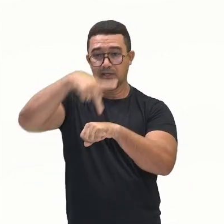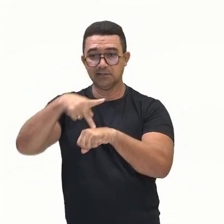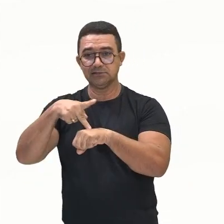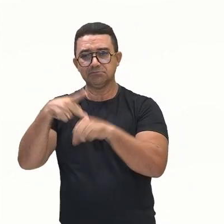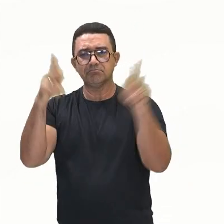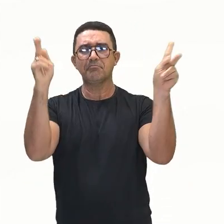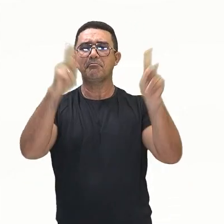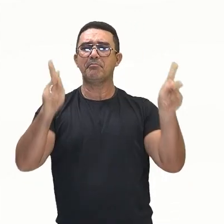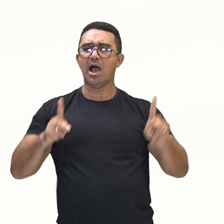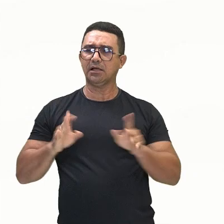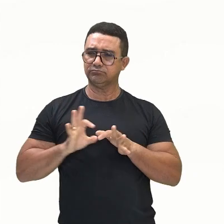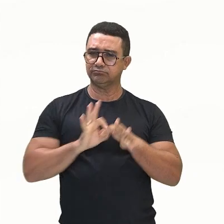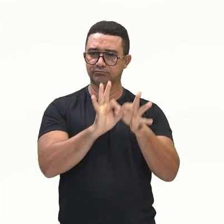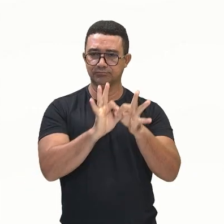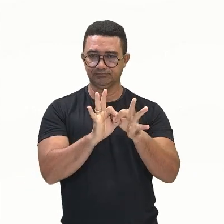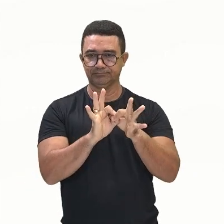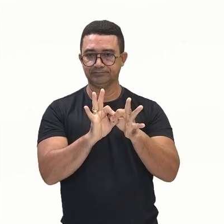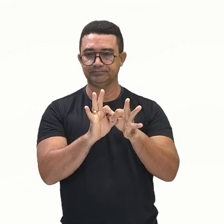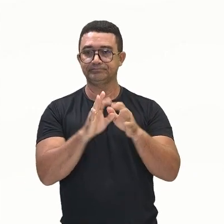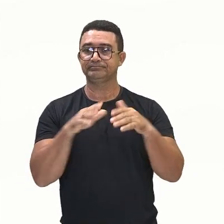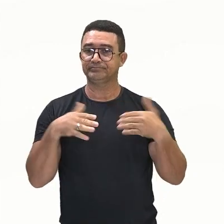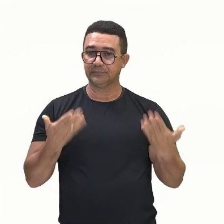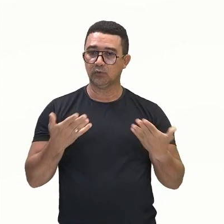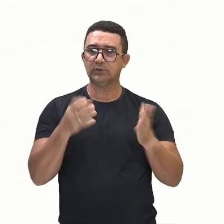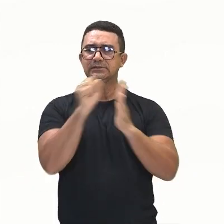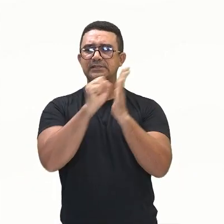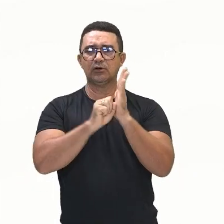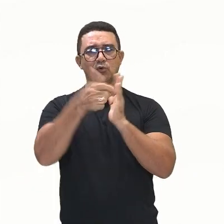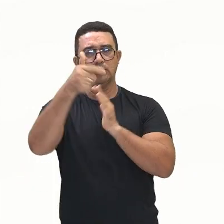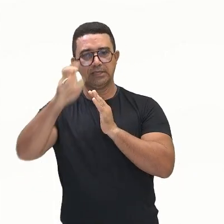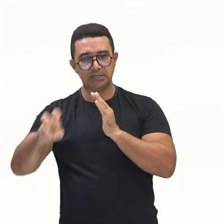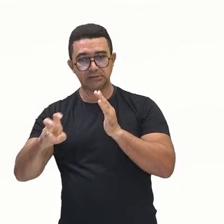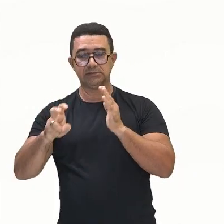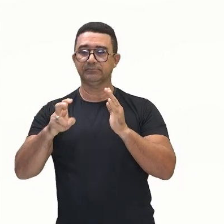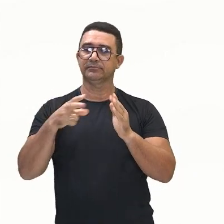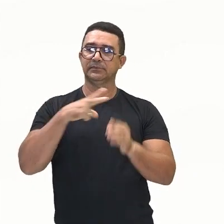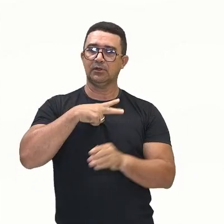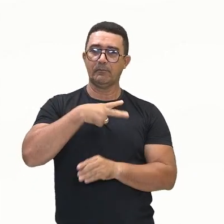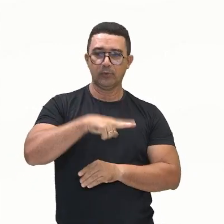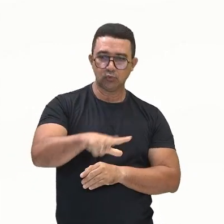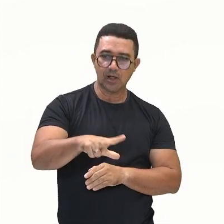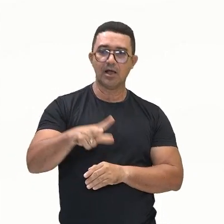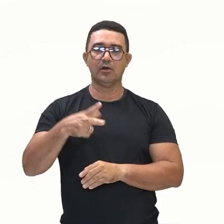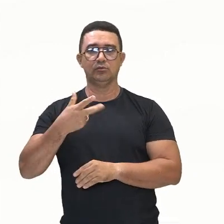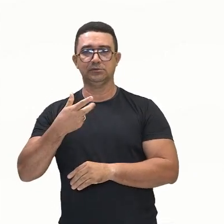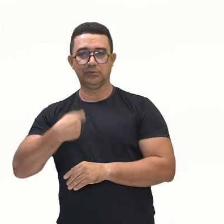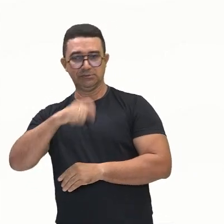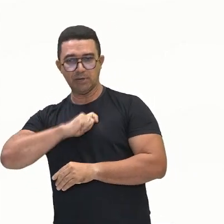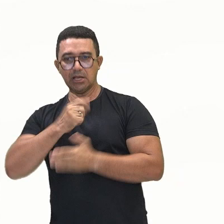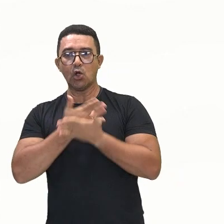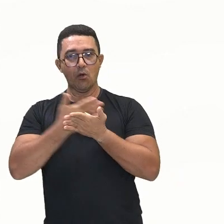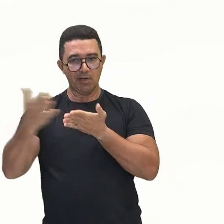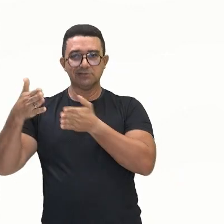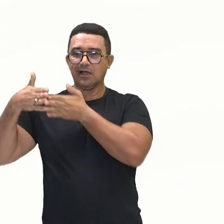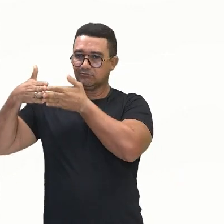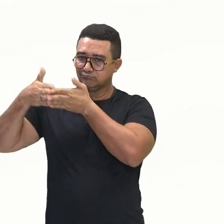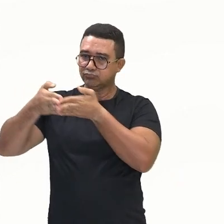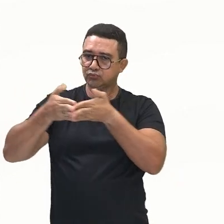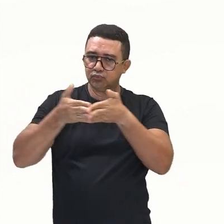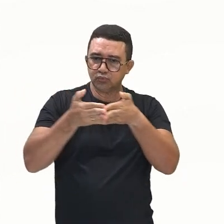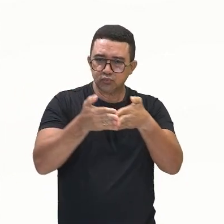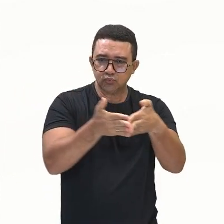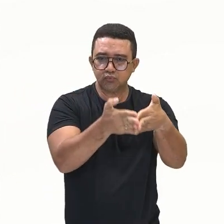português. Tudo isso lá quando, e no século XV, Portugal e Espanha deram início a grandes navegações. Então, eles estavam buscando